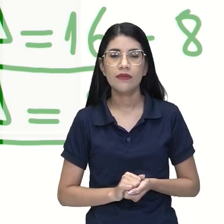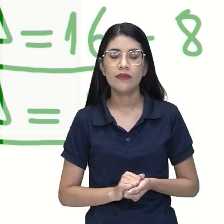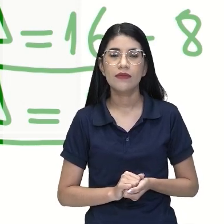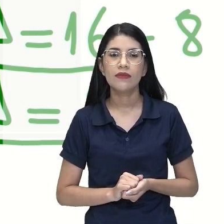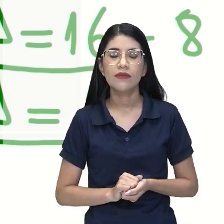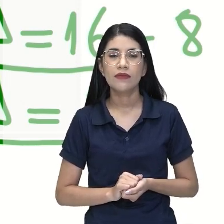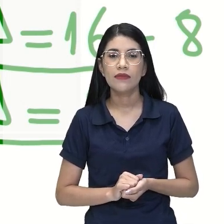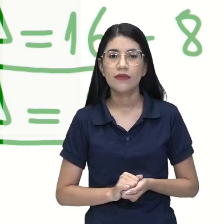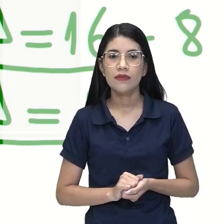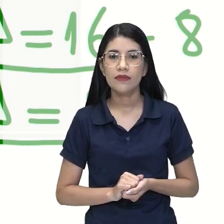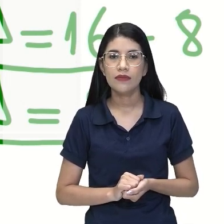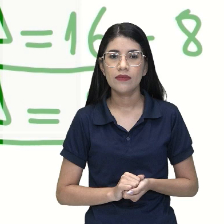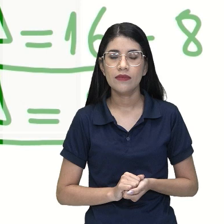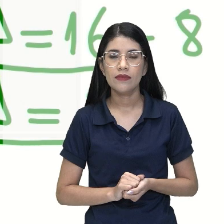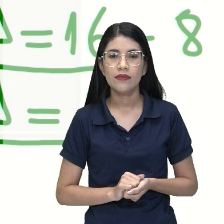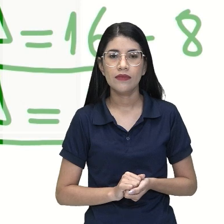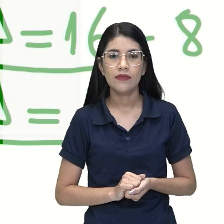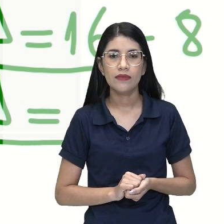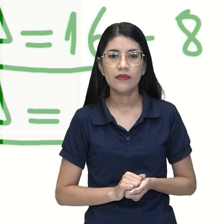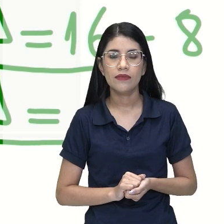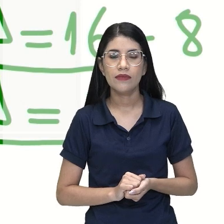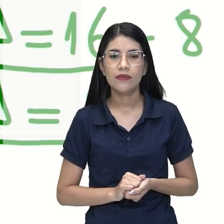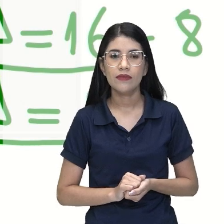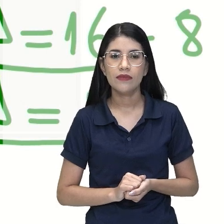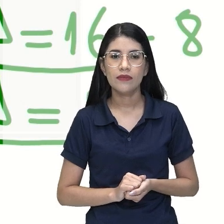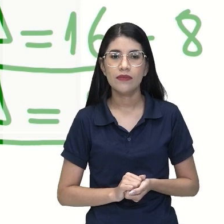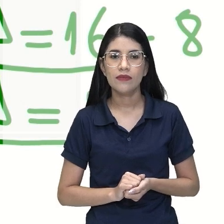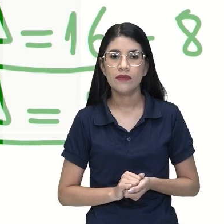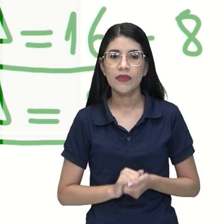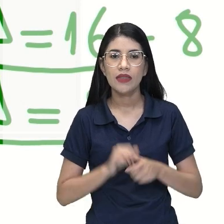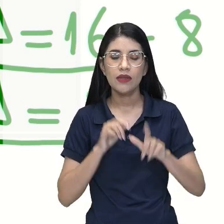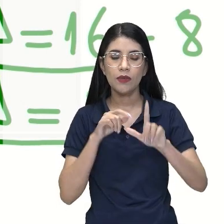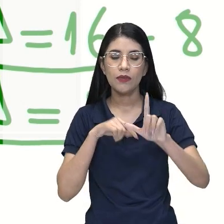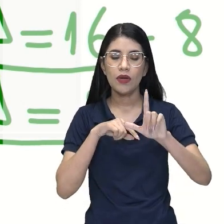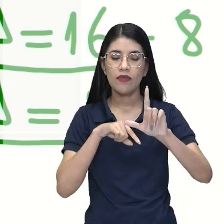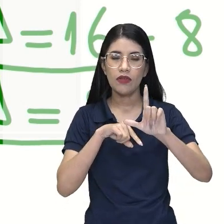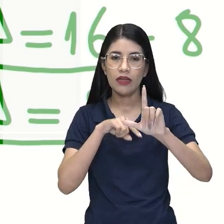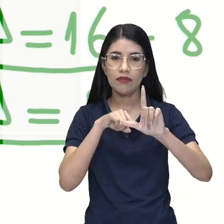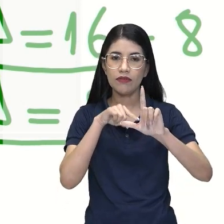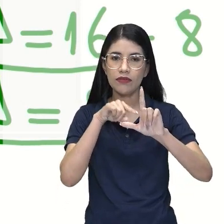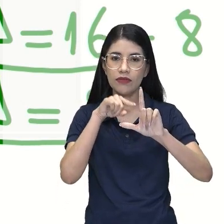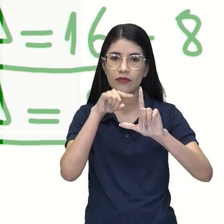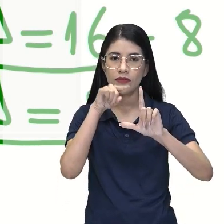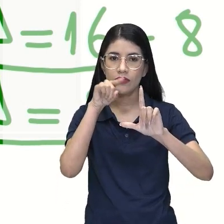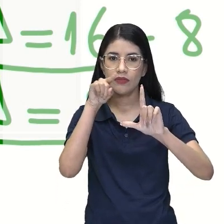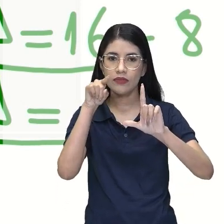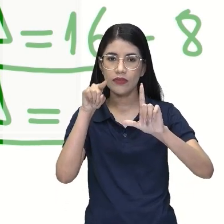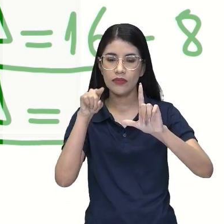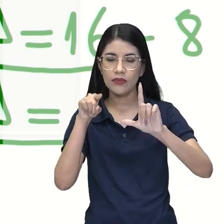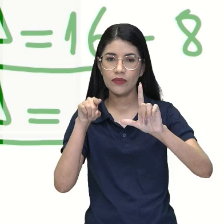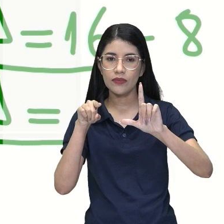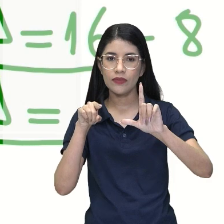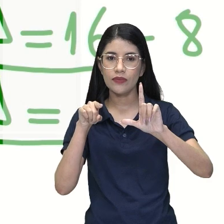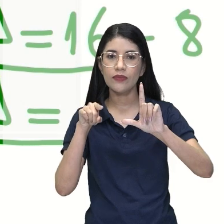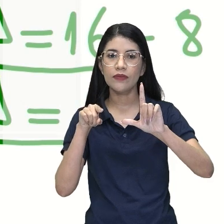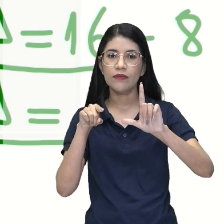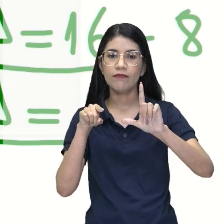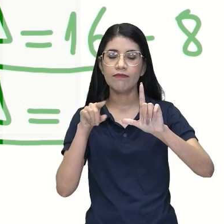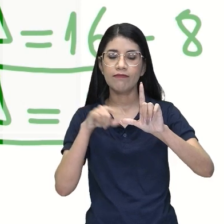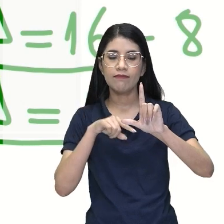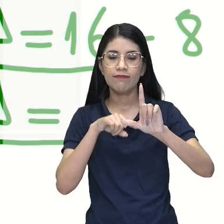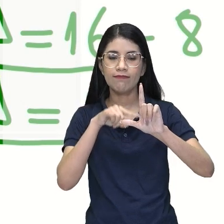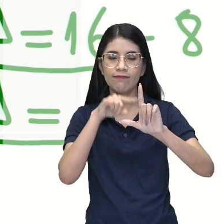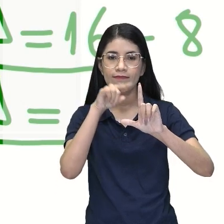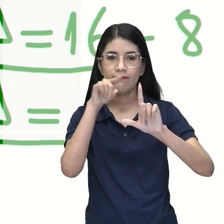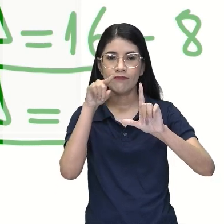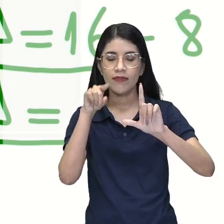O gráfico ele vinha crescendo aqui, ó. O gráfico vinha crescendo, né? Vinha subindo, vinha